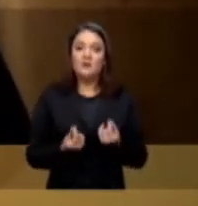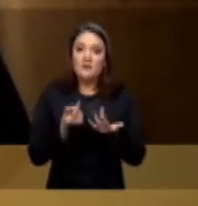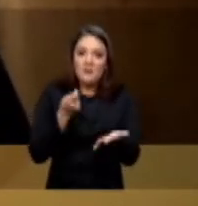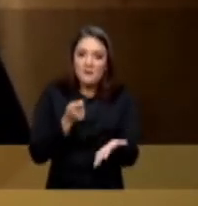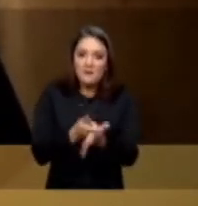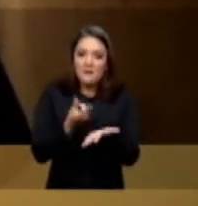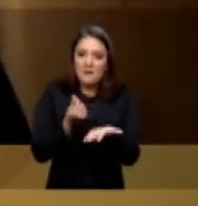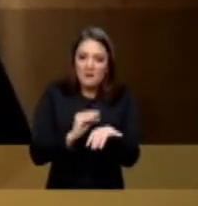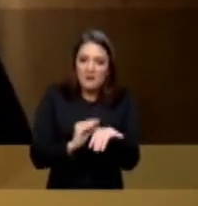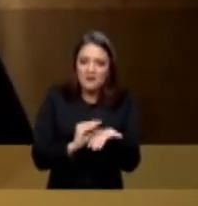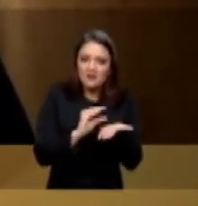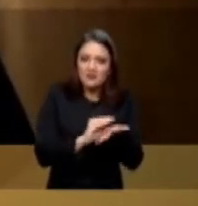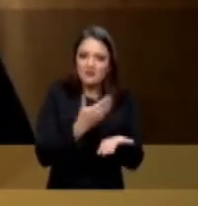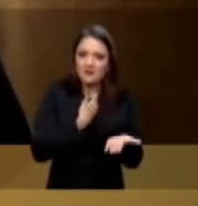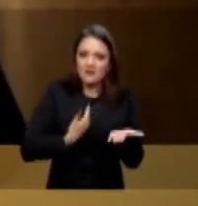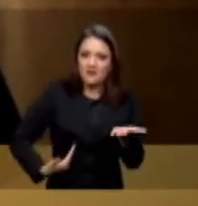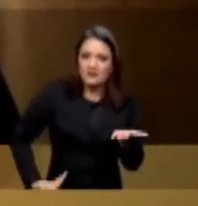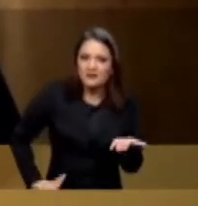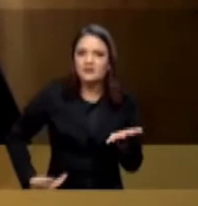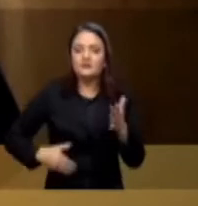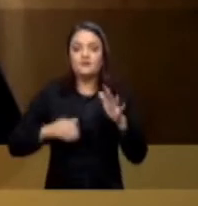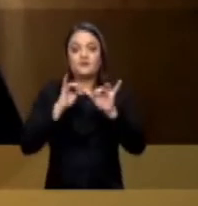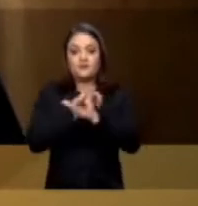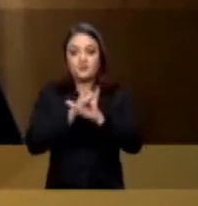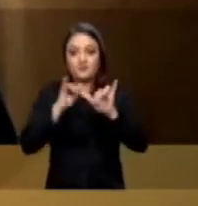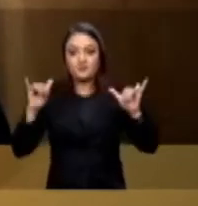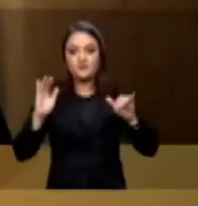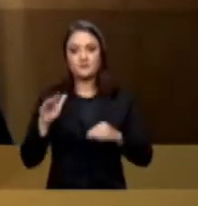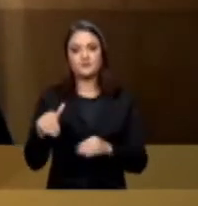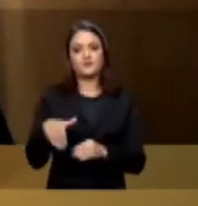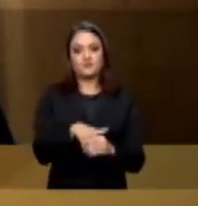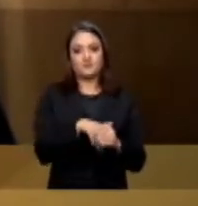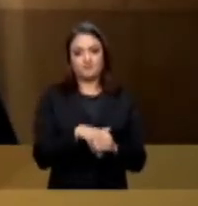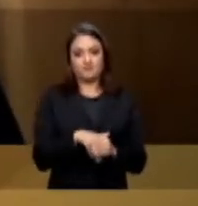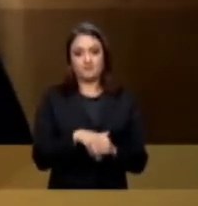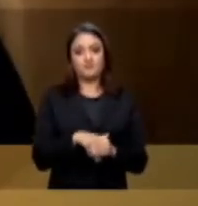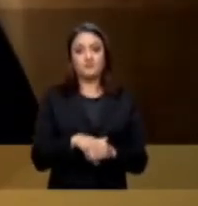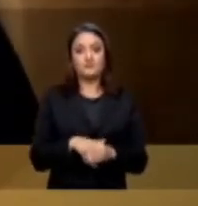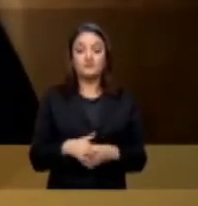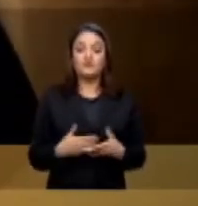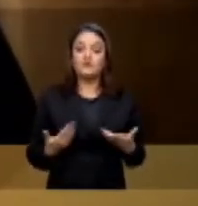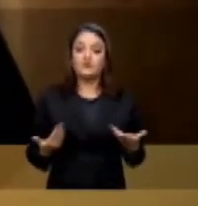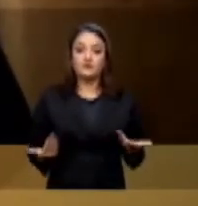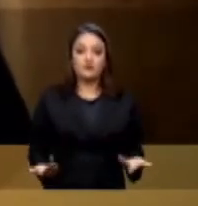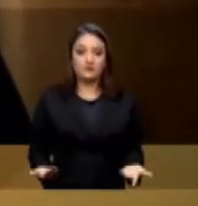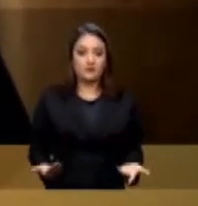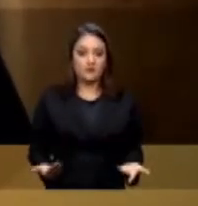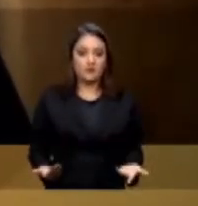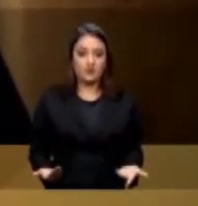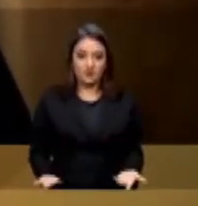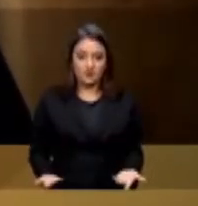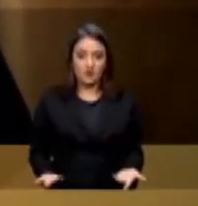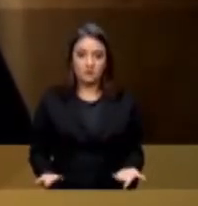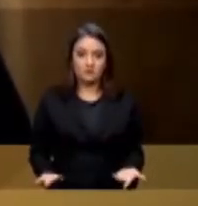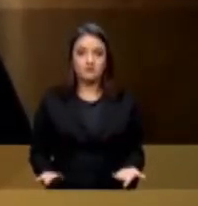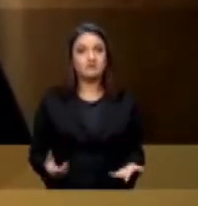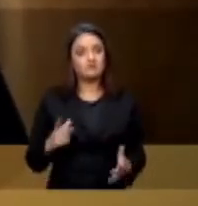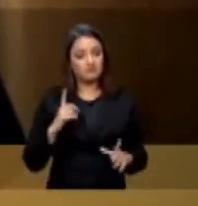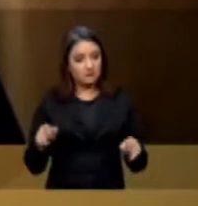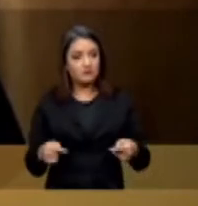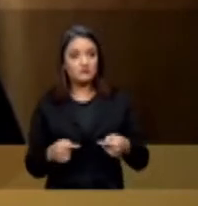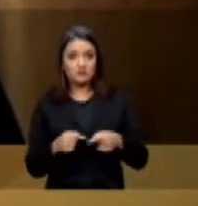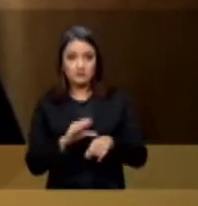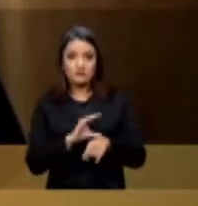financiamento público de propaganda eleitoral. E é absolutamente legítimo que